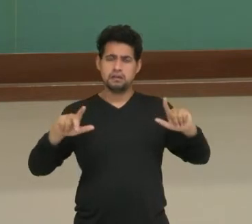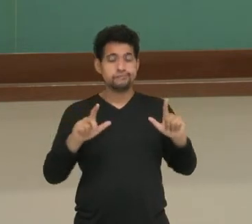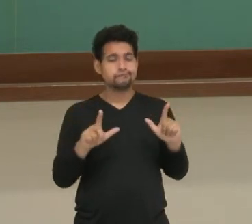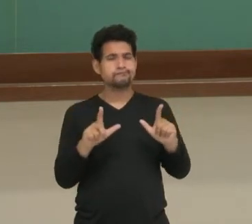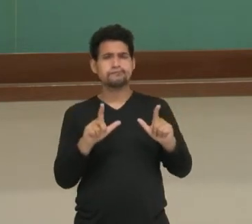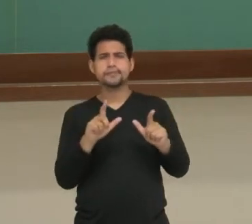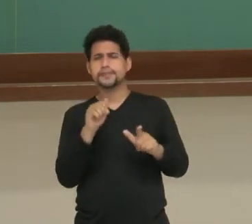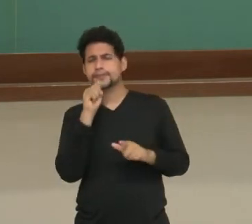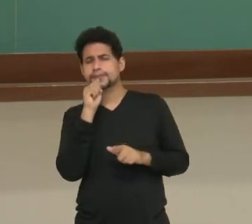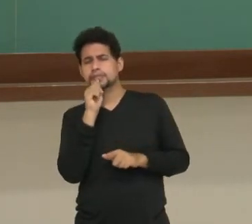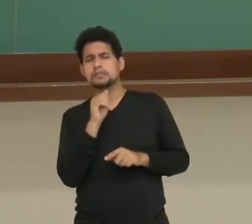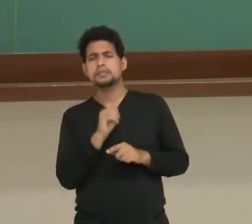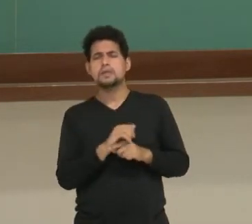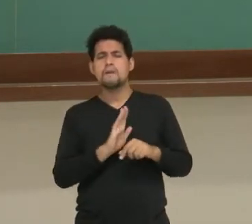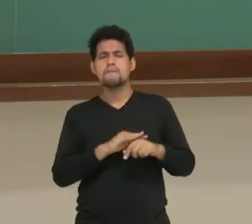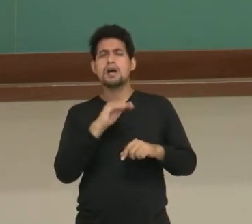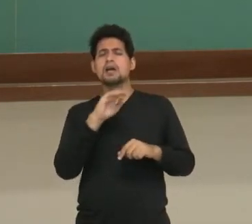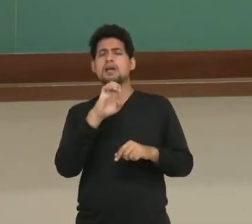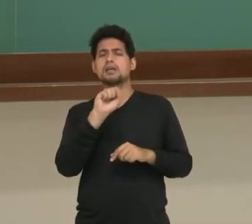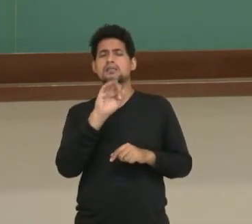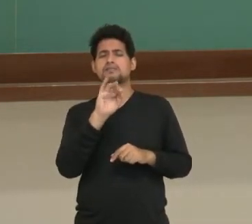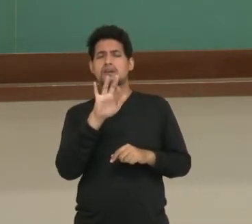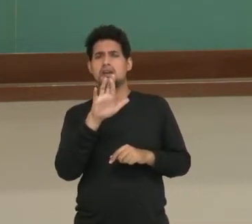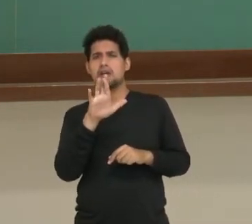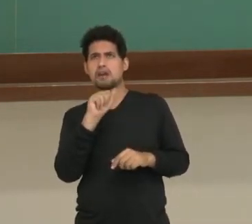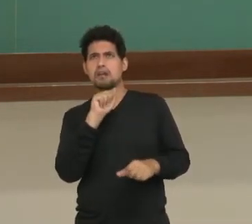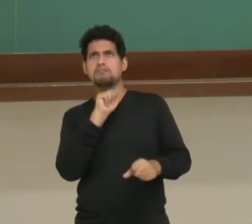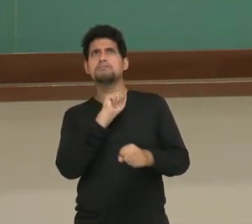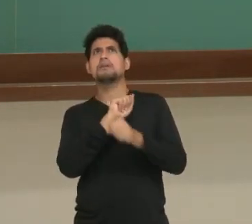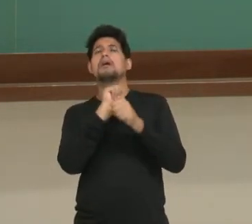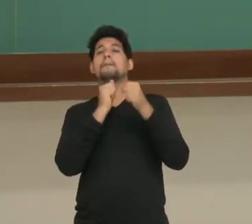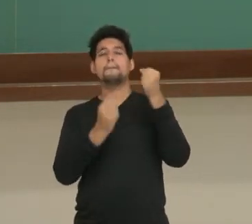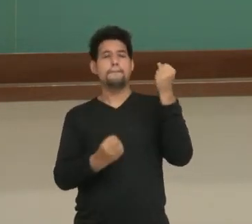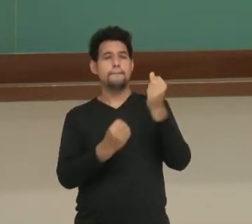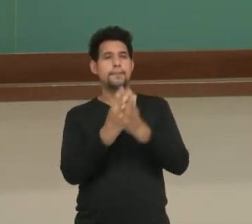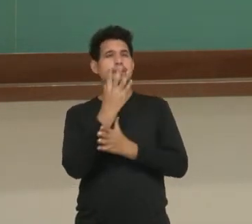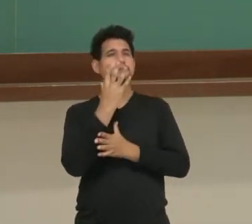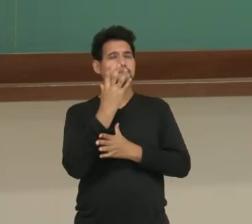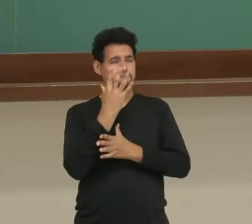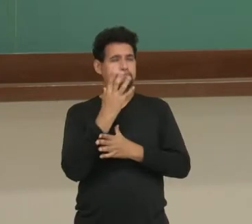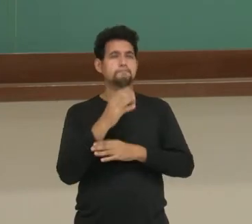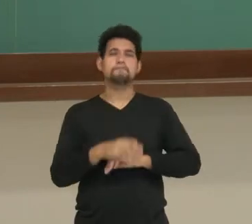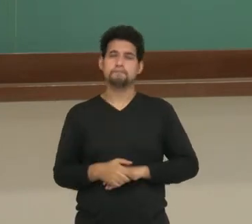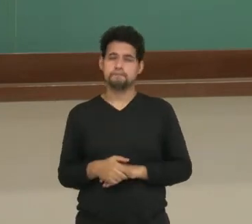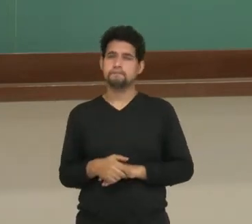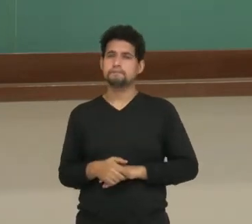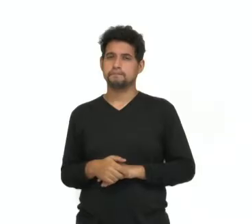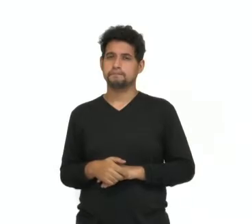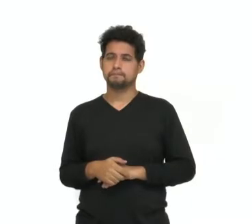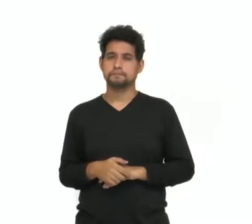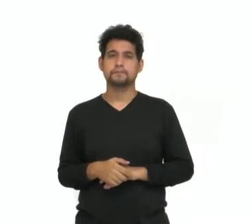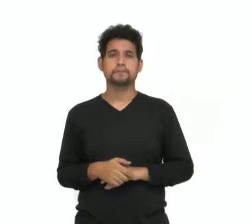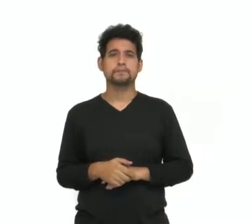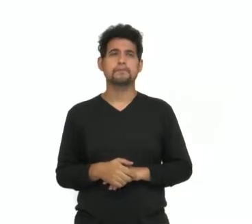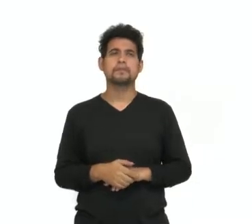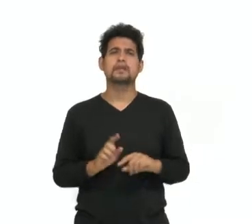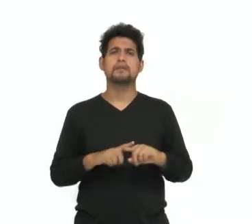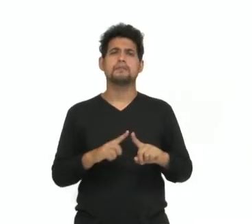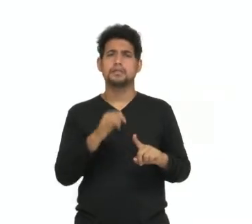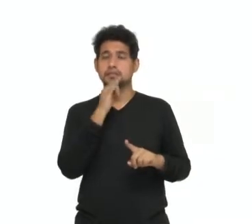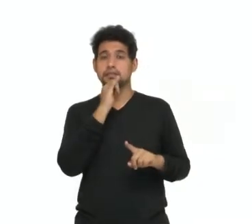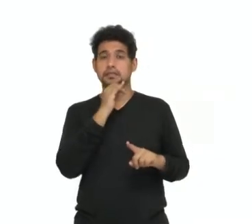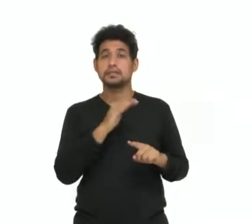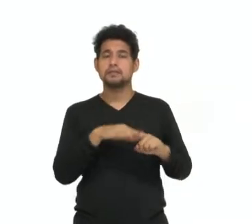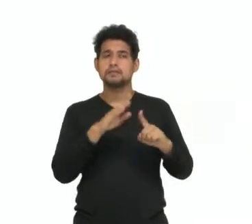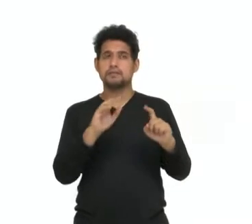esferas, que quanto maior a esfera, maior é a capacidade de produção. Quanto menor é a esfera, menor é a capacidade de produção. Então, se a gente olhar